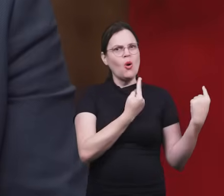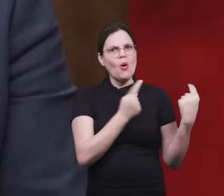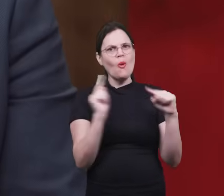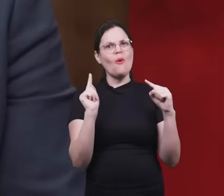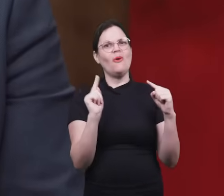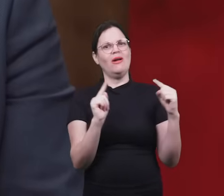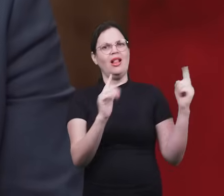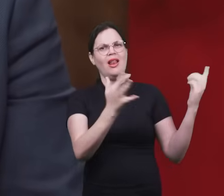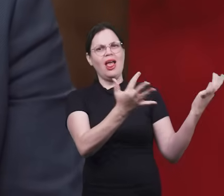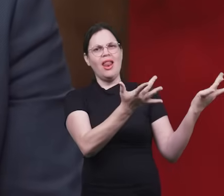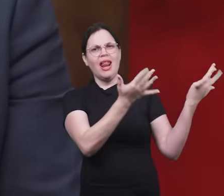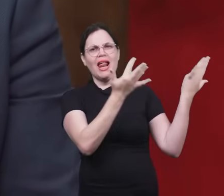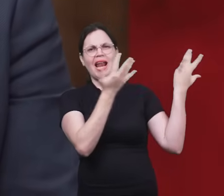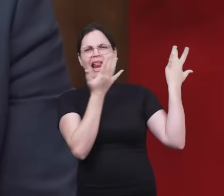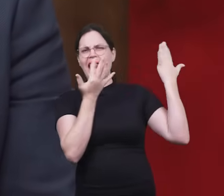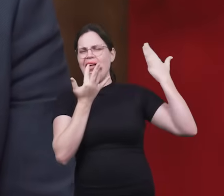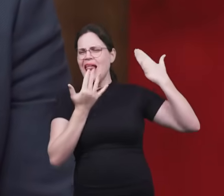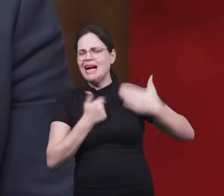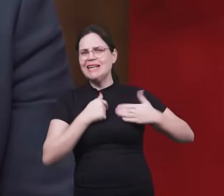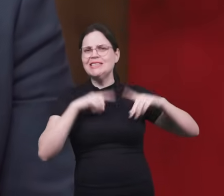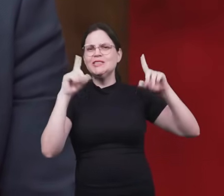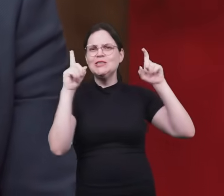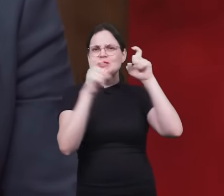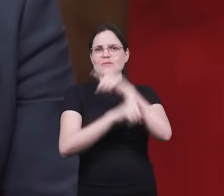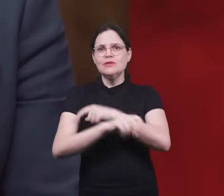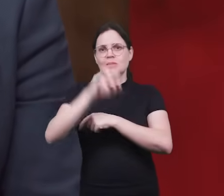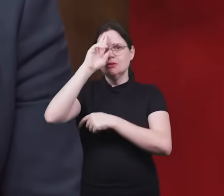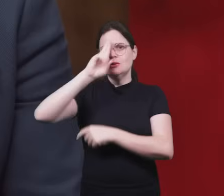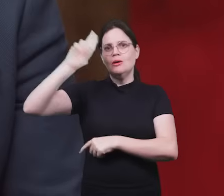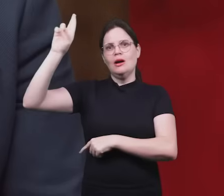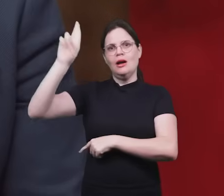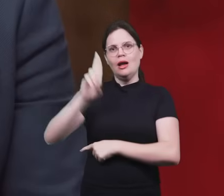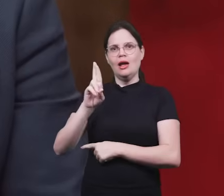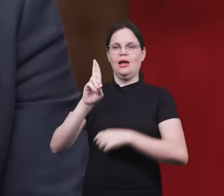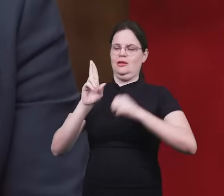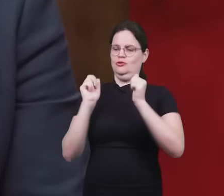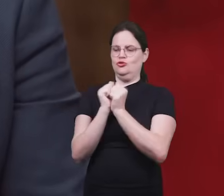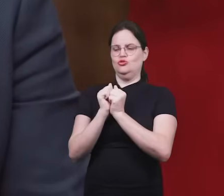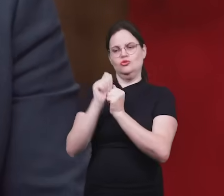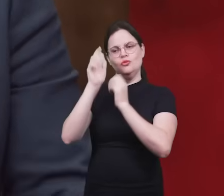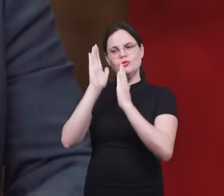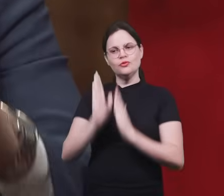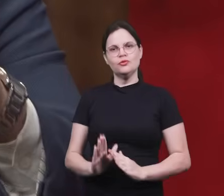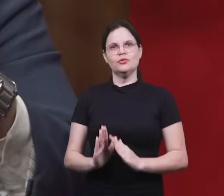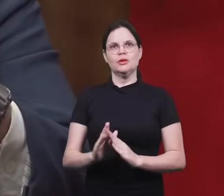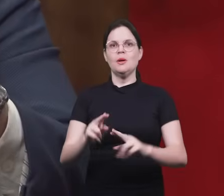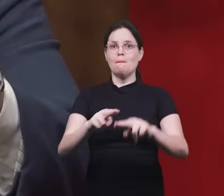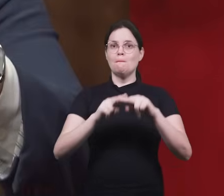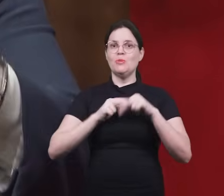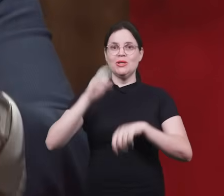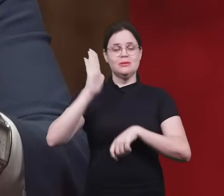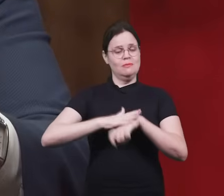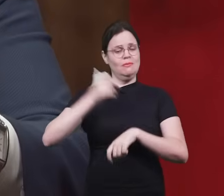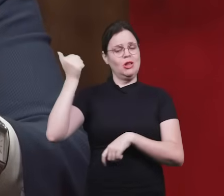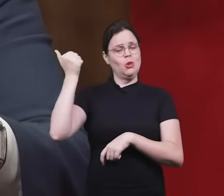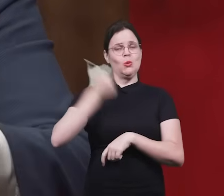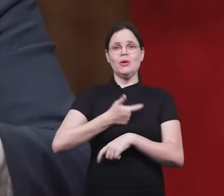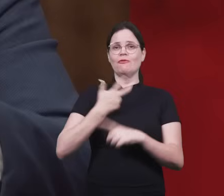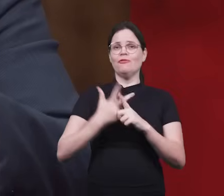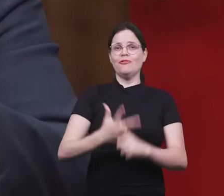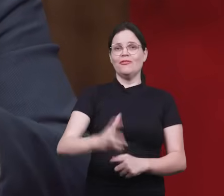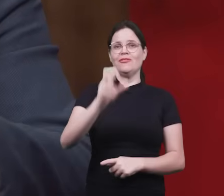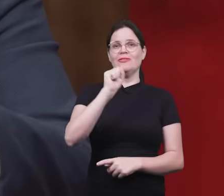as lutas, as questões que se levantam, ele permanece conosco. Por isso que somos mais do que